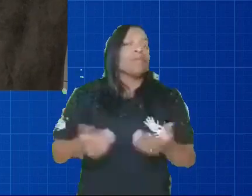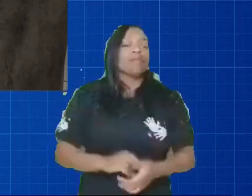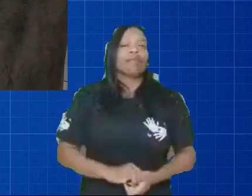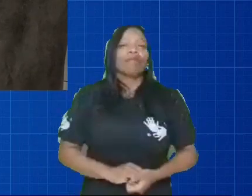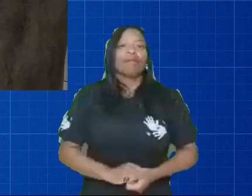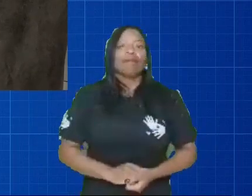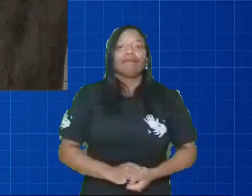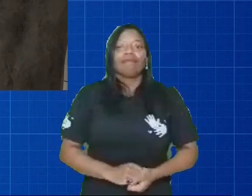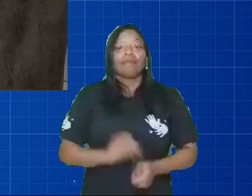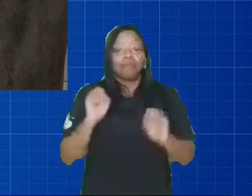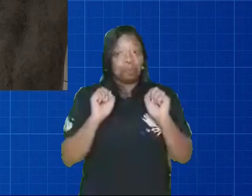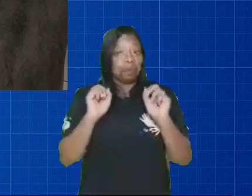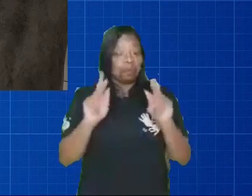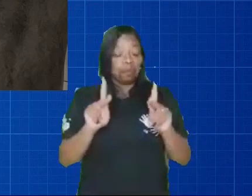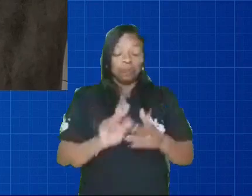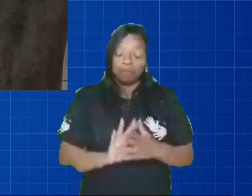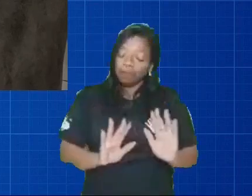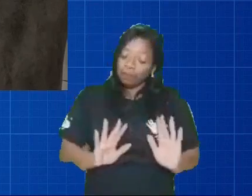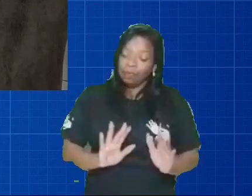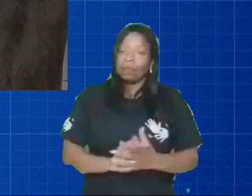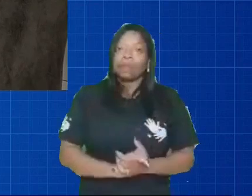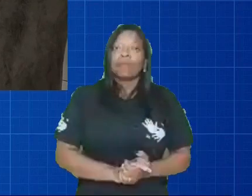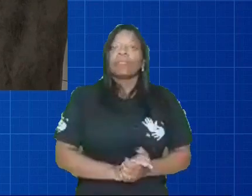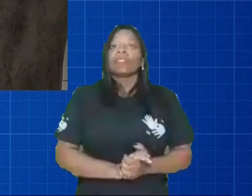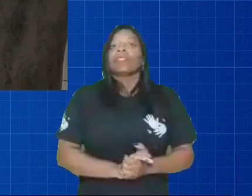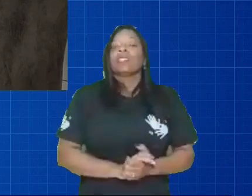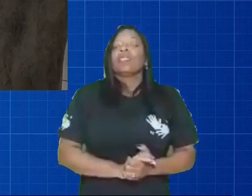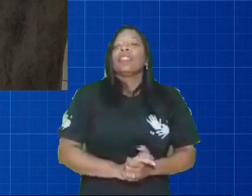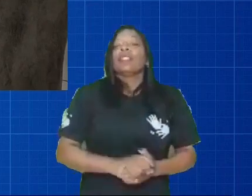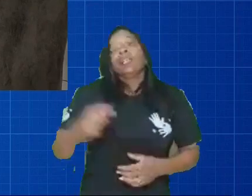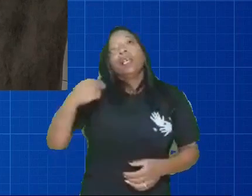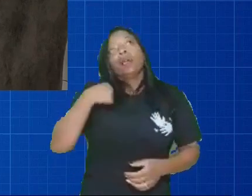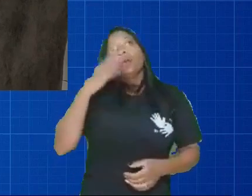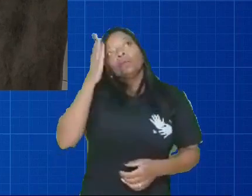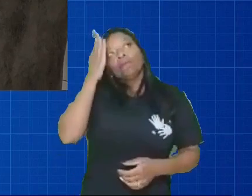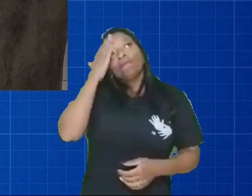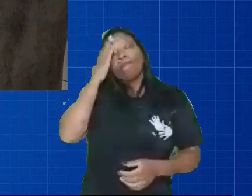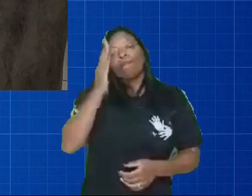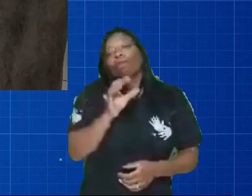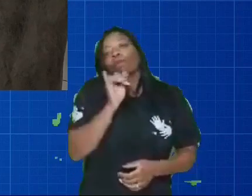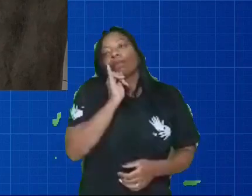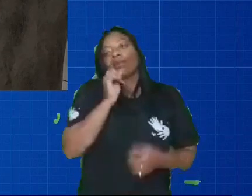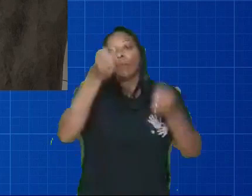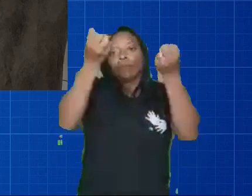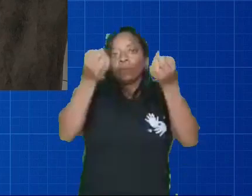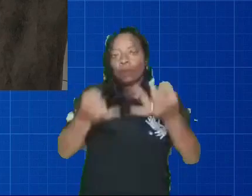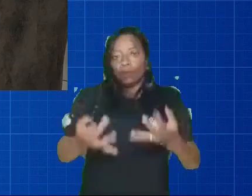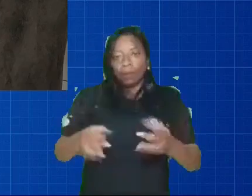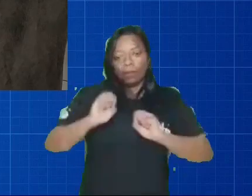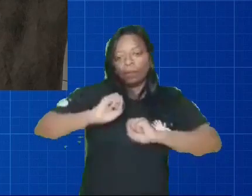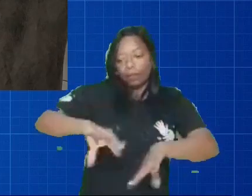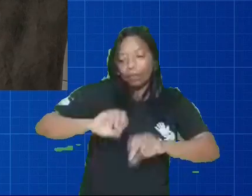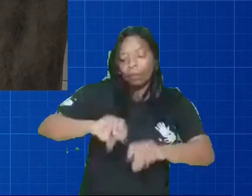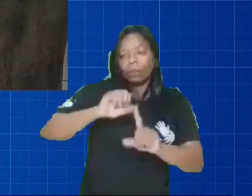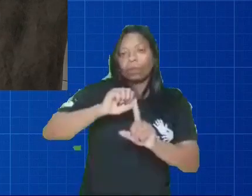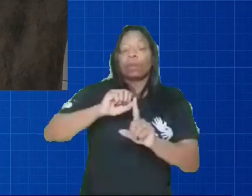ambiental? Ok, pois bem, eu compreendo assim, que quando a gente fala da educação ambiental, a gente está falando de